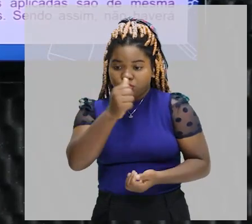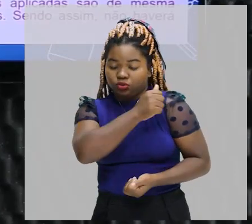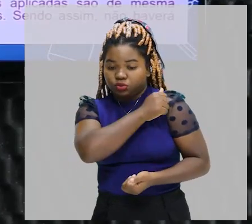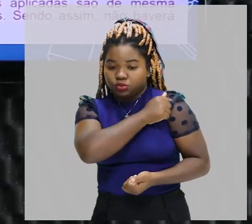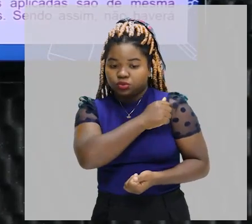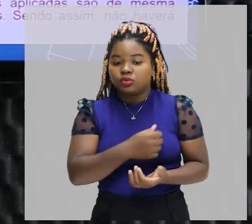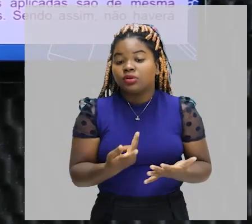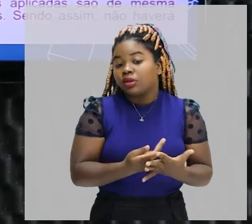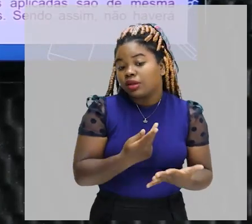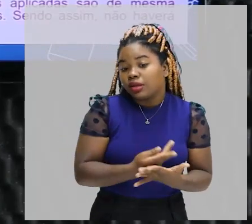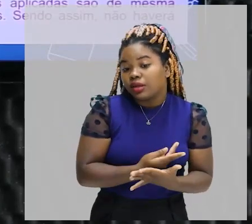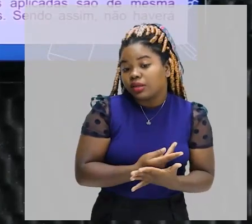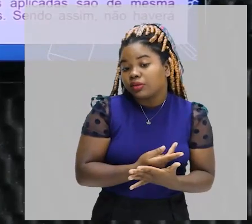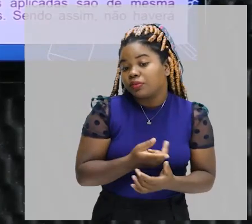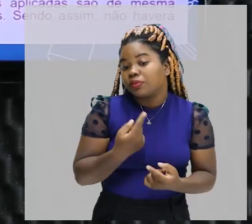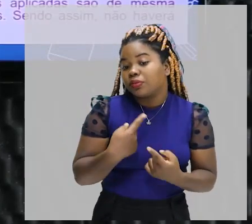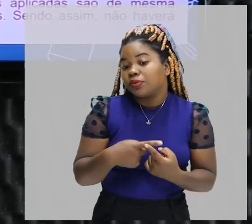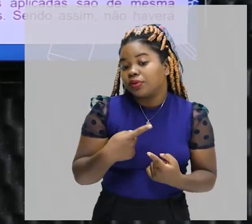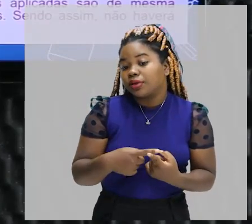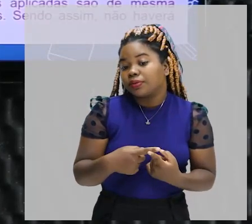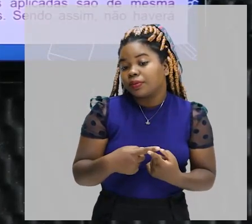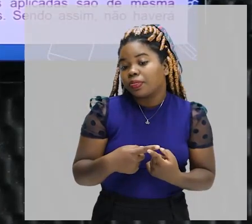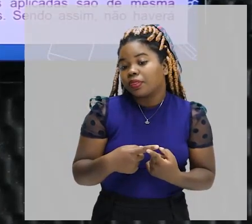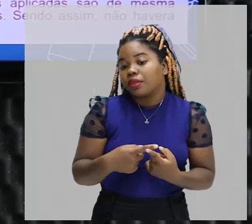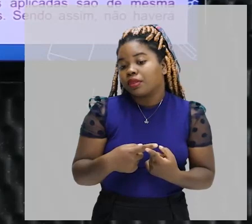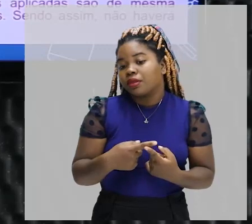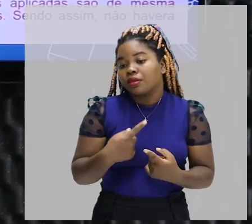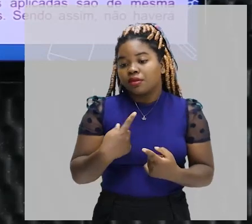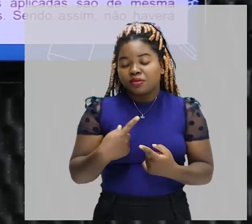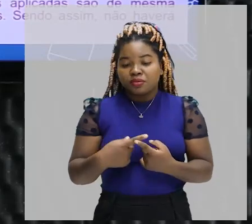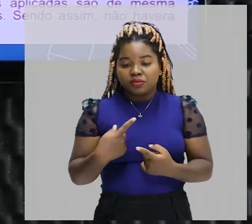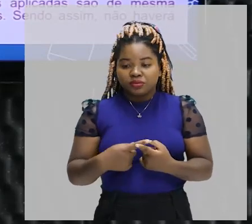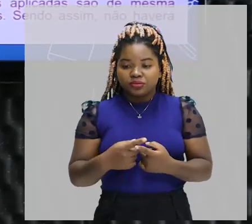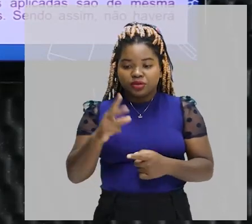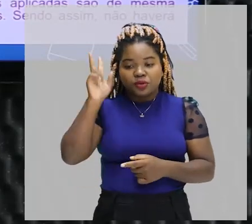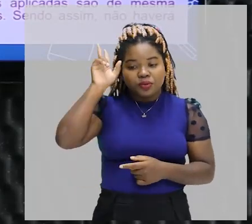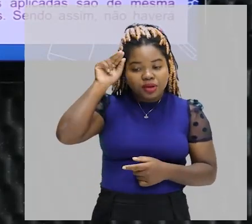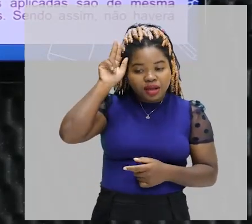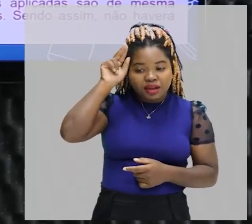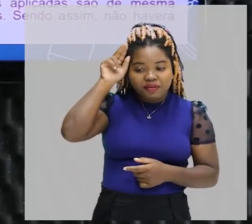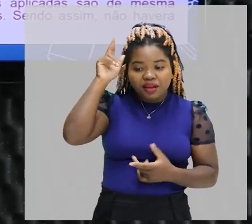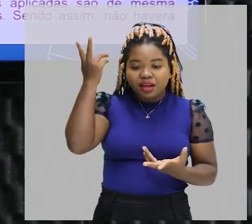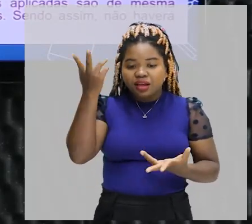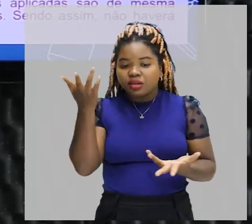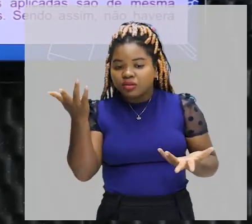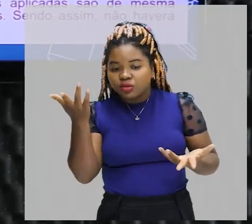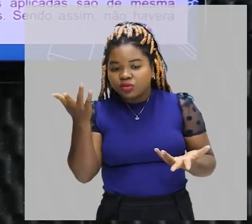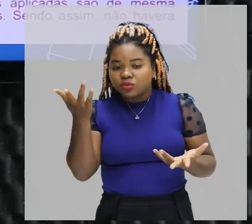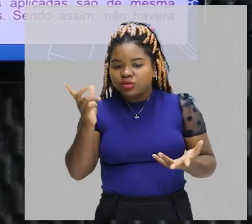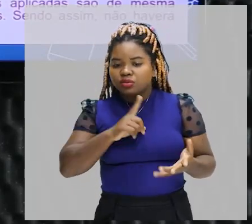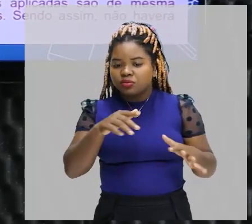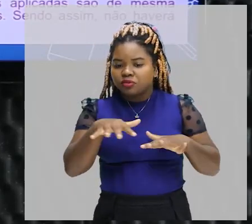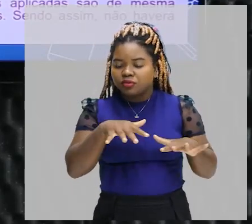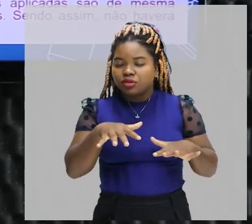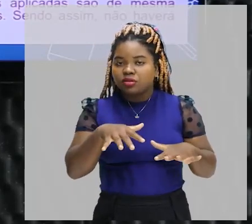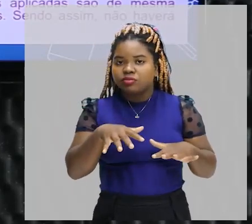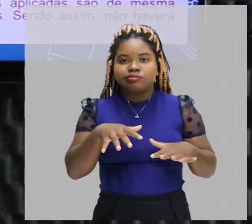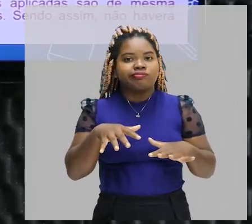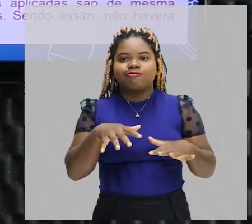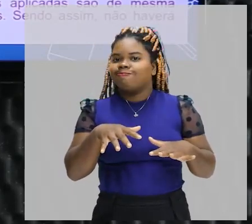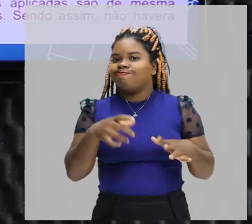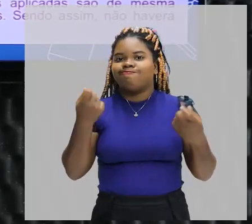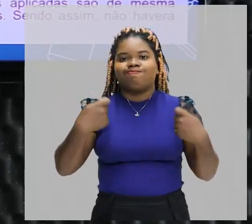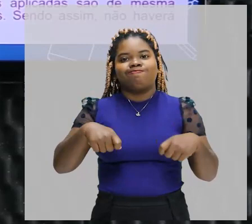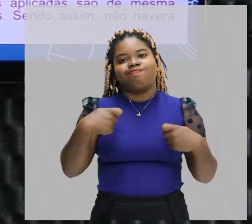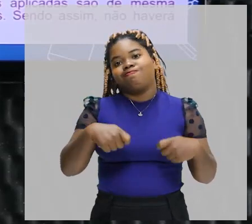atrito entre as patas do cavalo e o solo é a responsável pelo movimento, certo? Tem que ter cuidado.